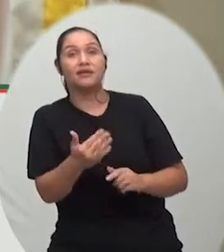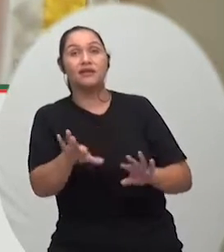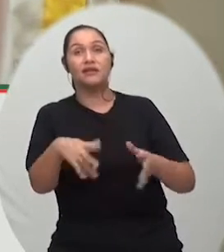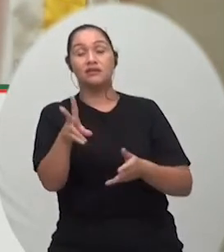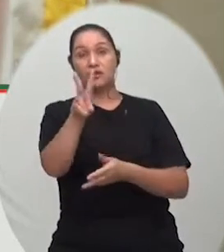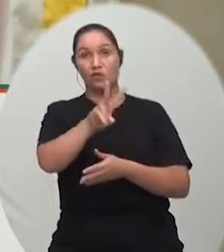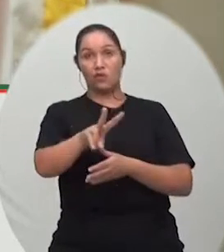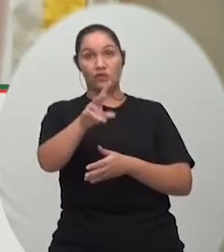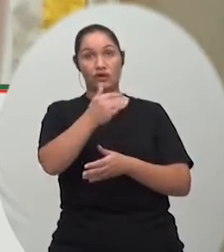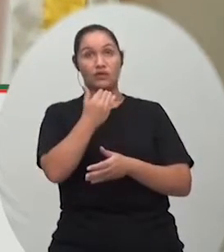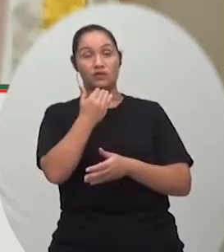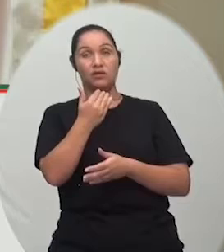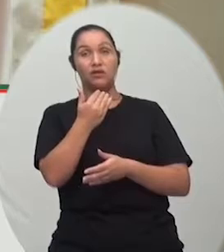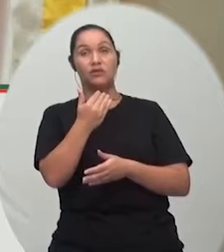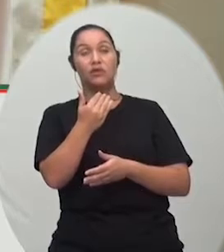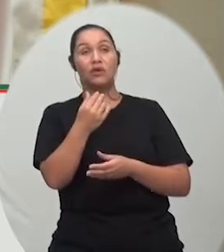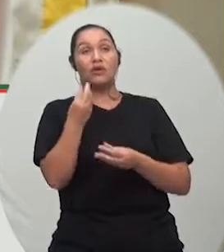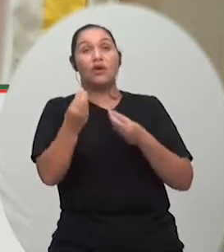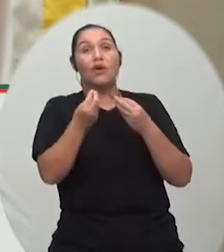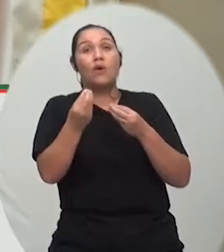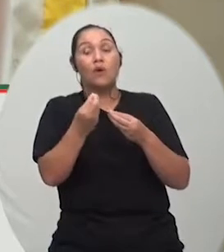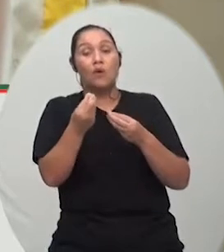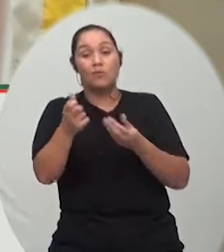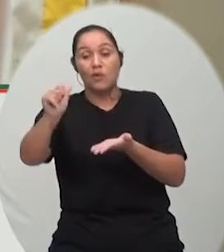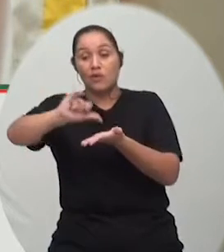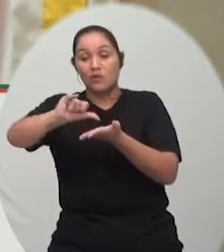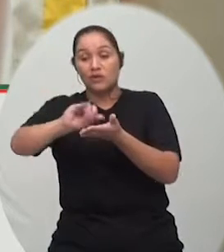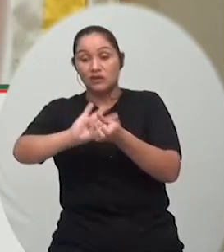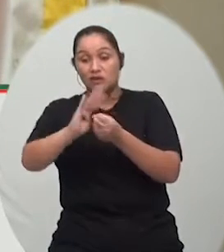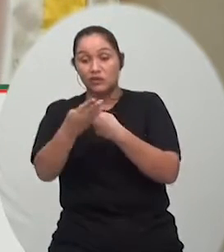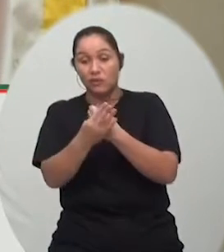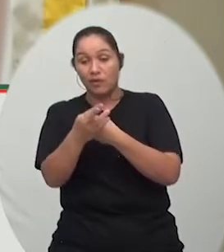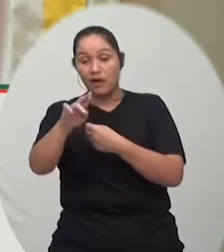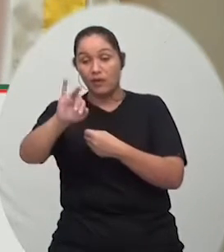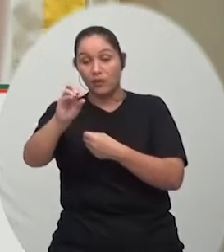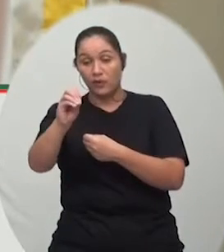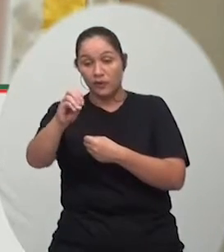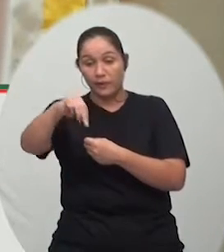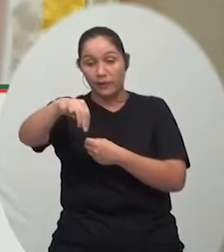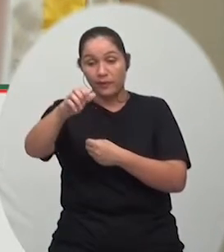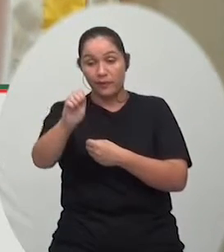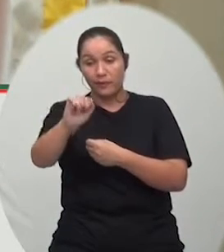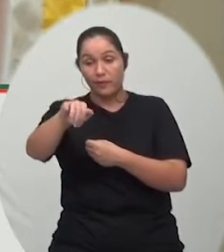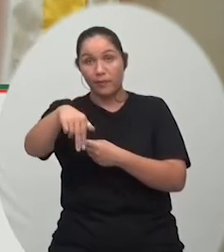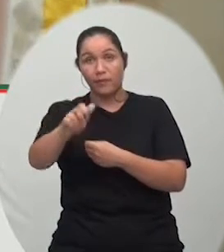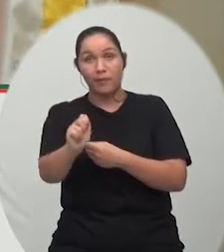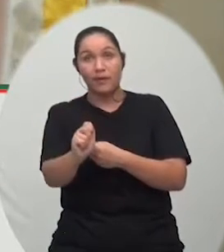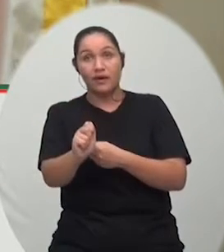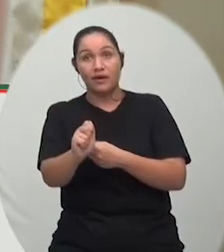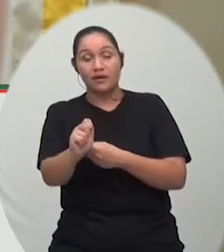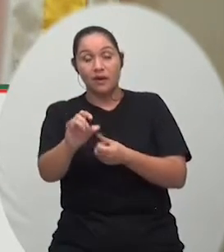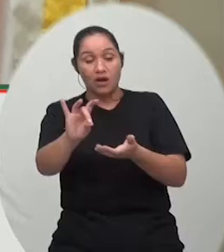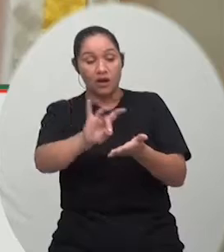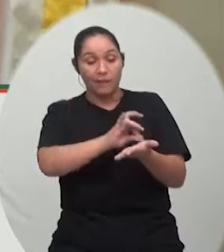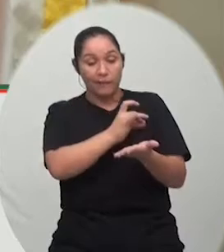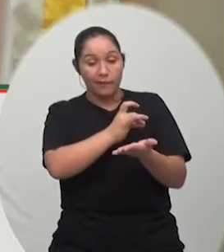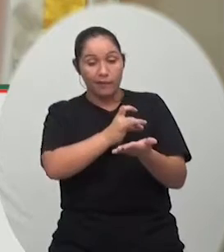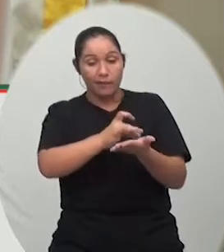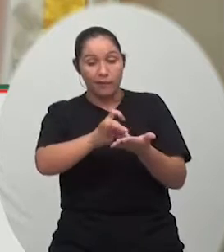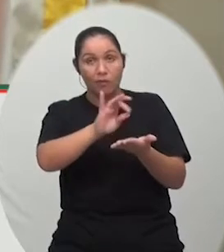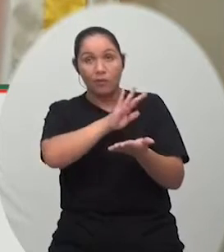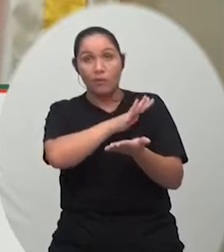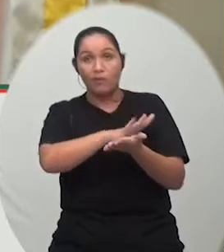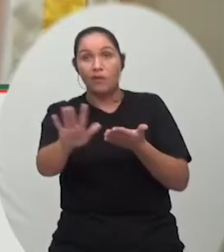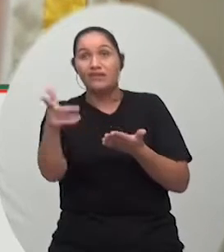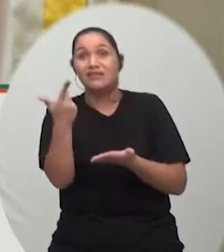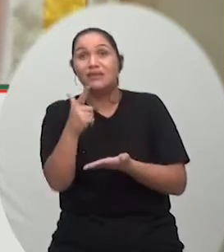do distrito do Rio Maina está abandonado na questão de pavimentação. E eu não tenho nem contra-argumentar. O que eu tenho dito